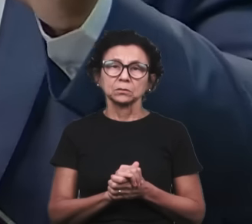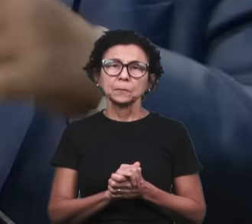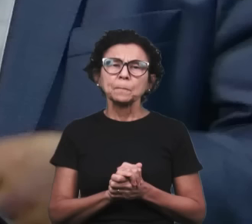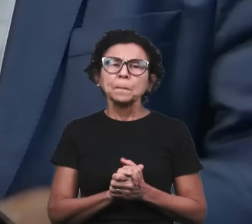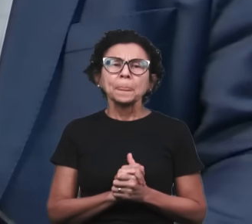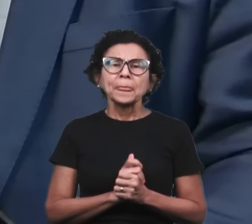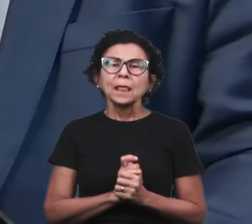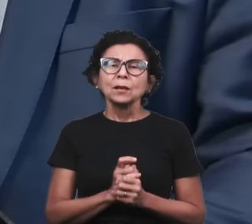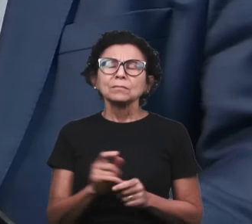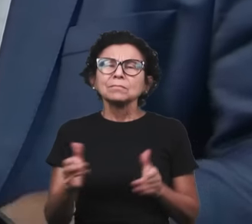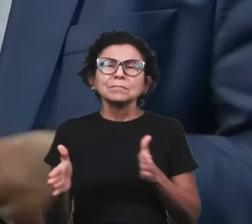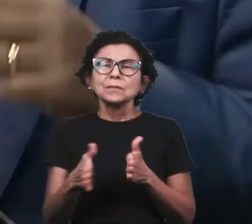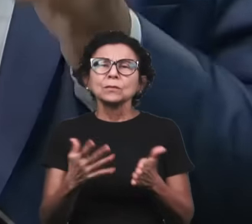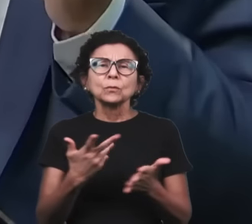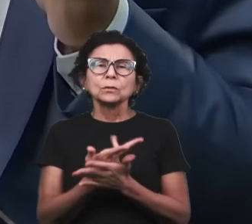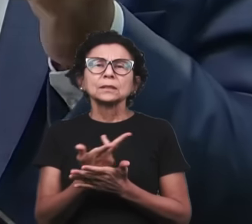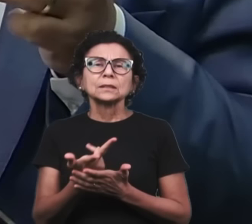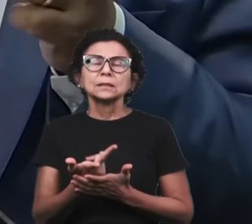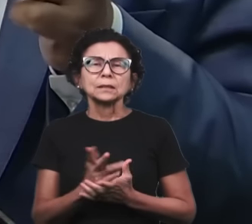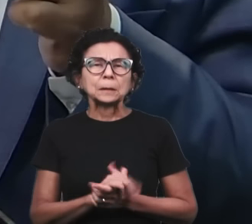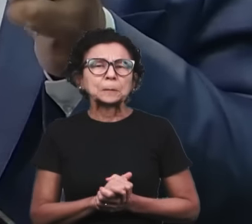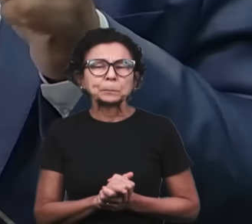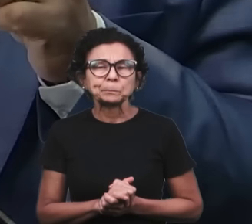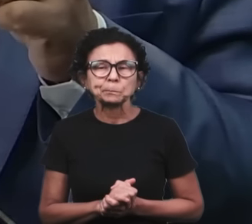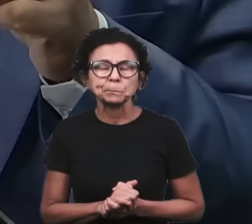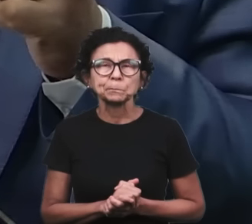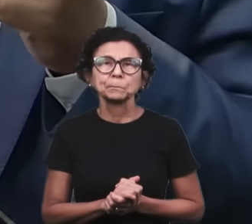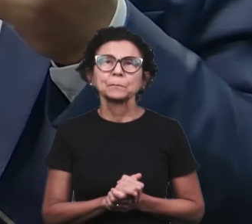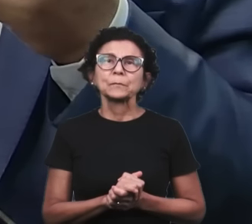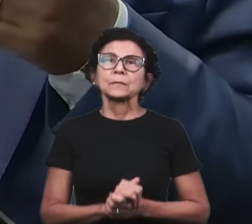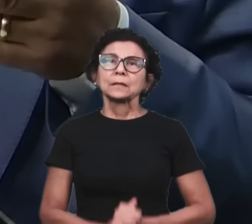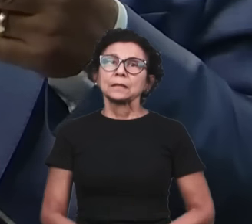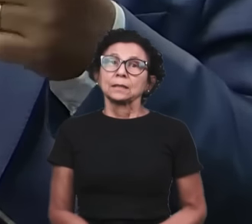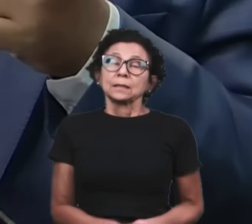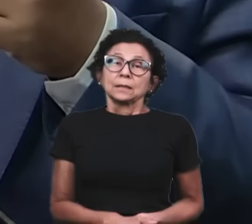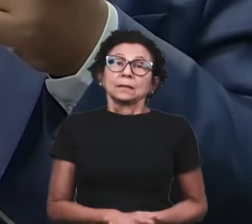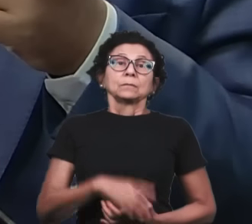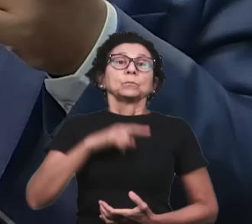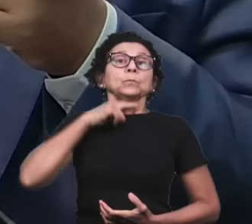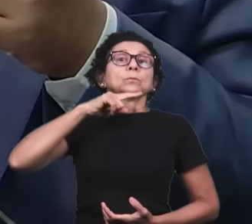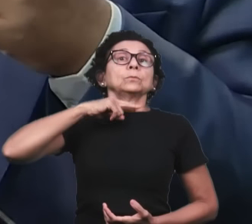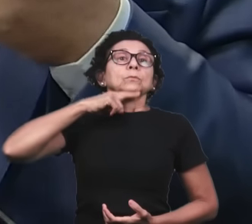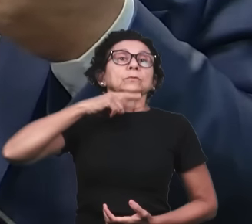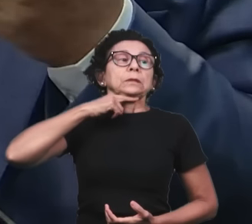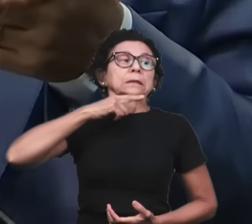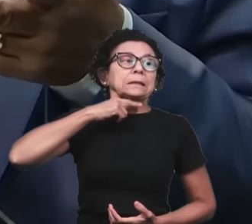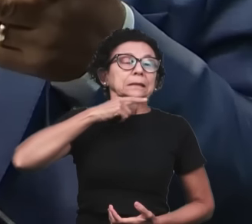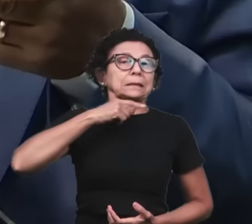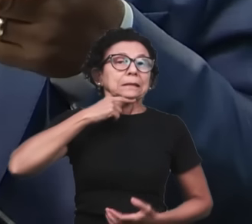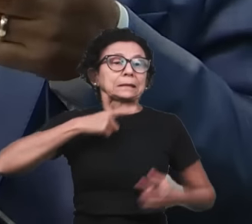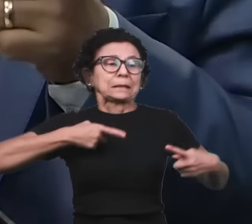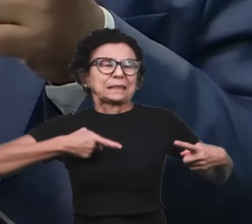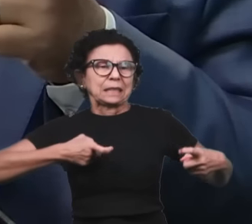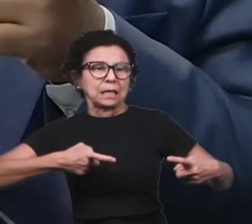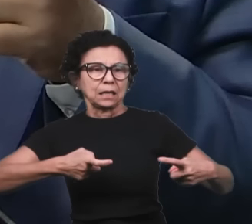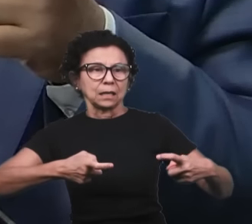comum nesta época? Era a época de muitas incertezas, muitas